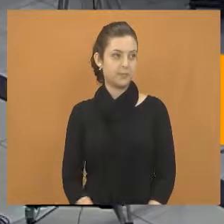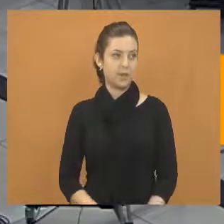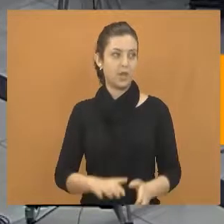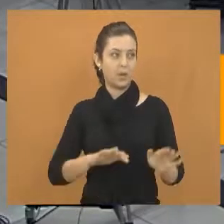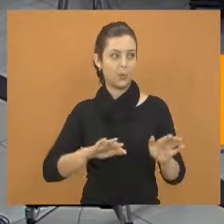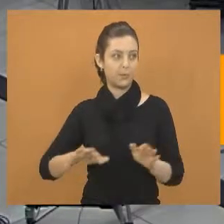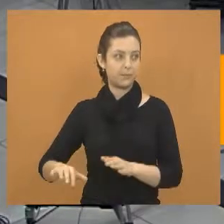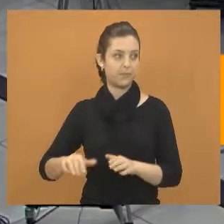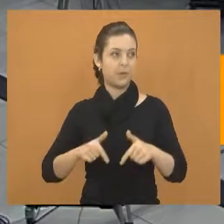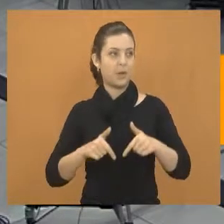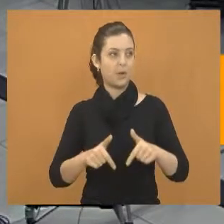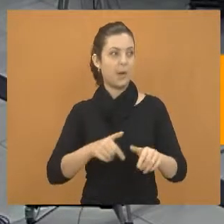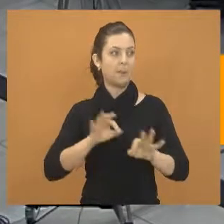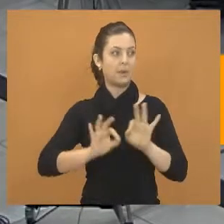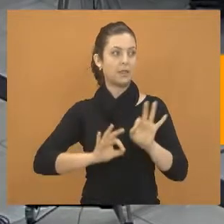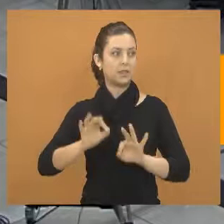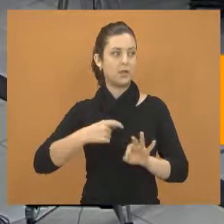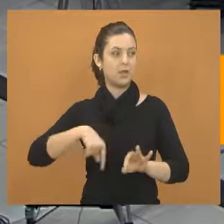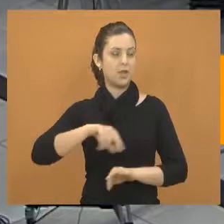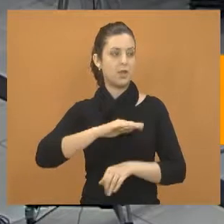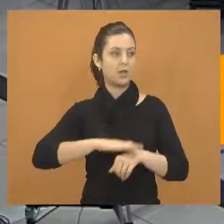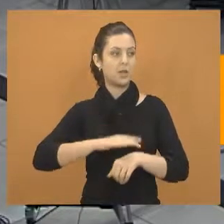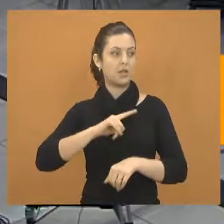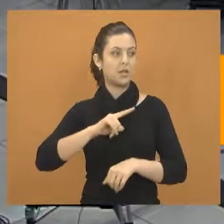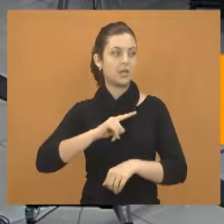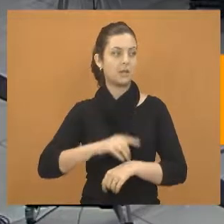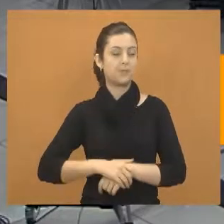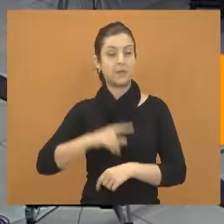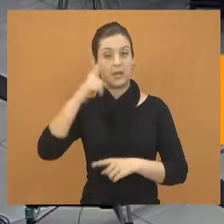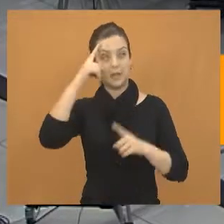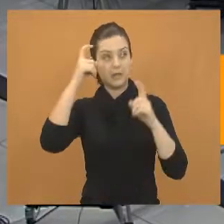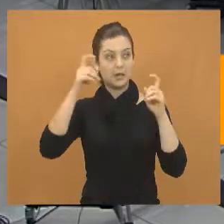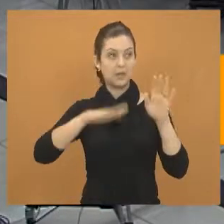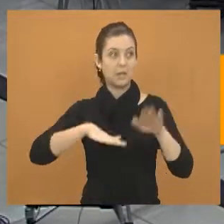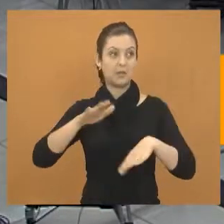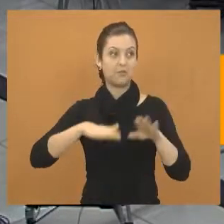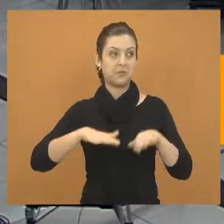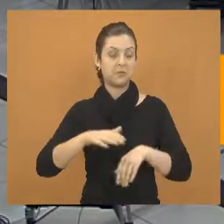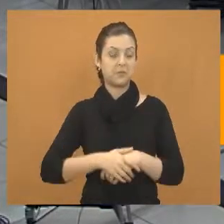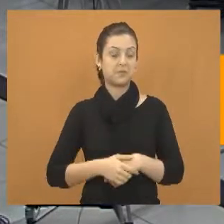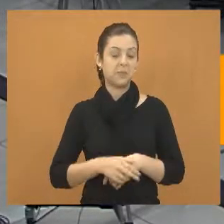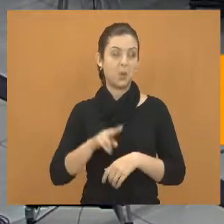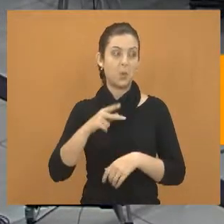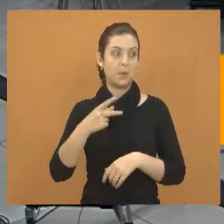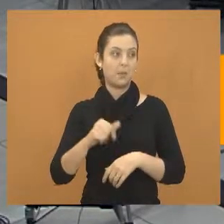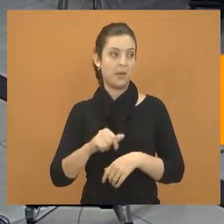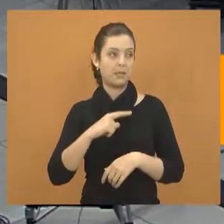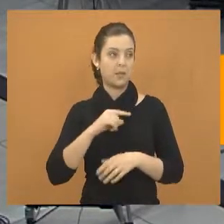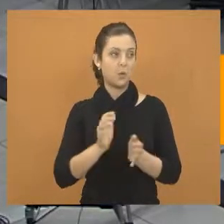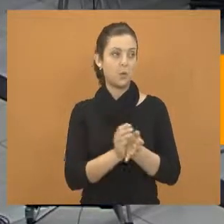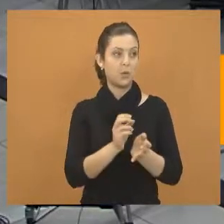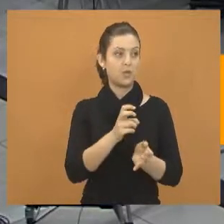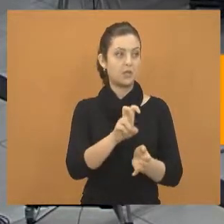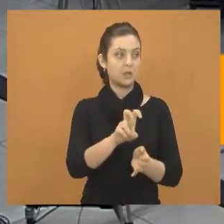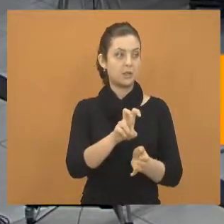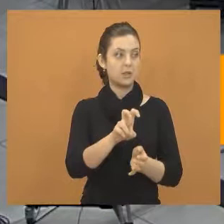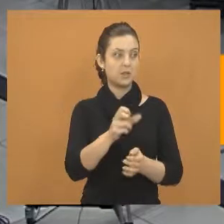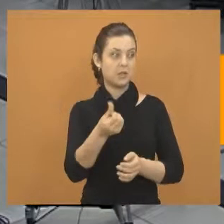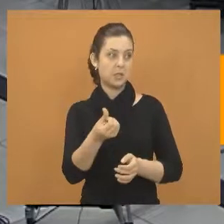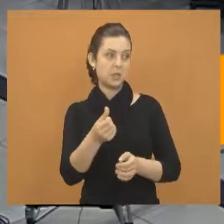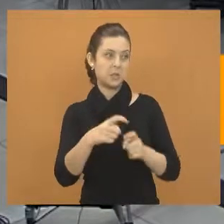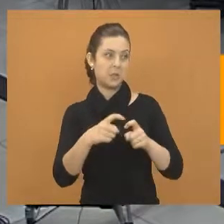E outra ação, outro planejamento que nós estamos ter, eu tenho uma ideia que talvez, aqui na UPA, você vai ter uma equipe de 5, 6